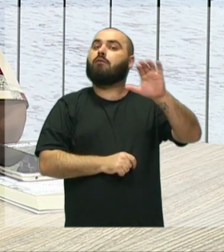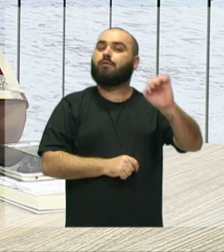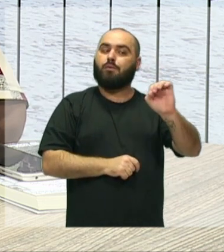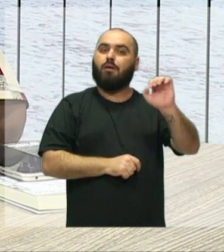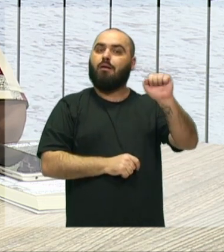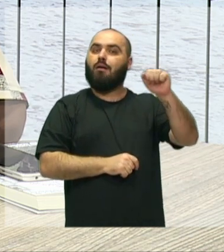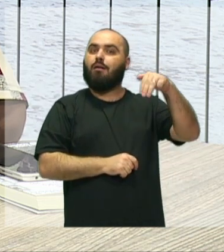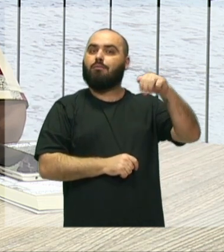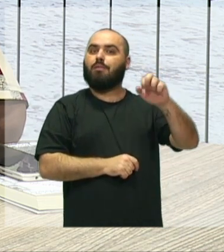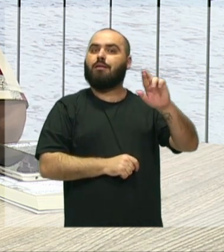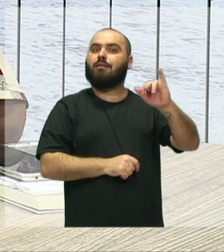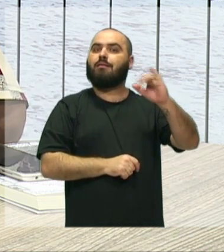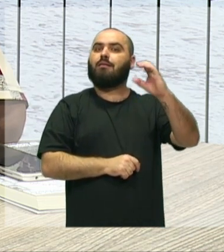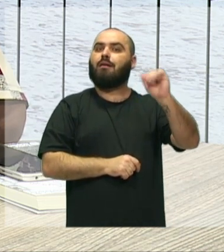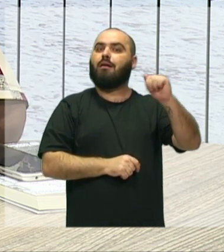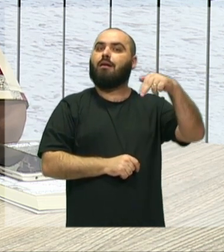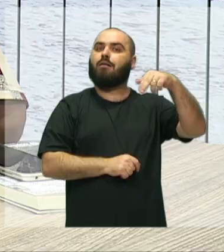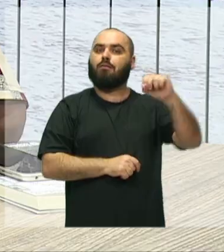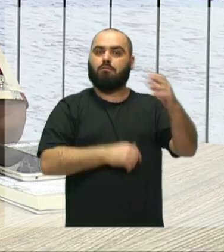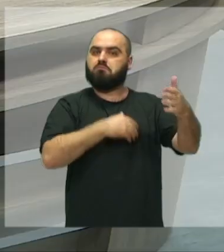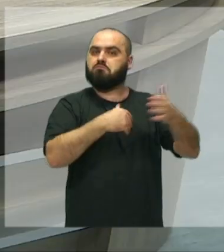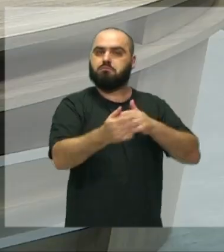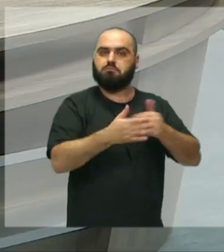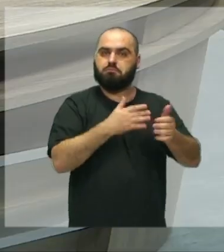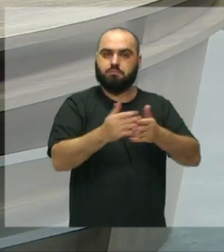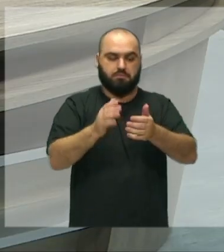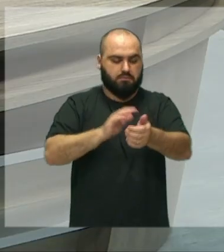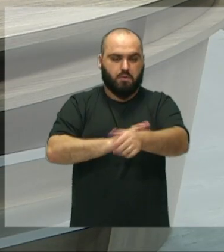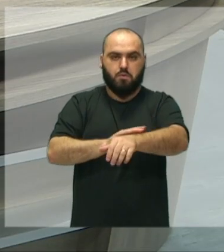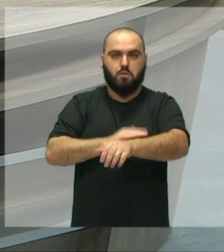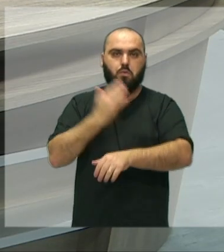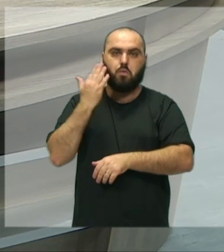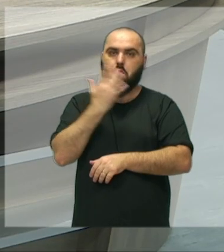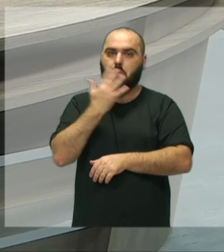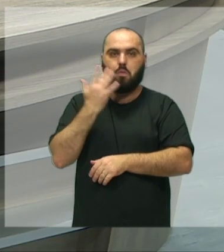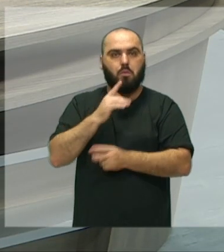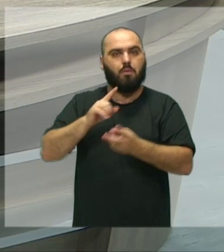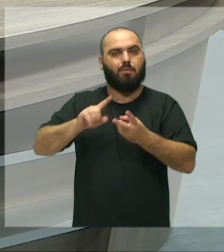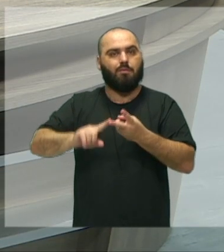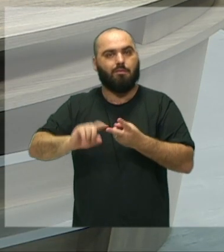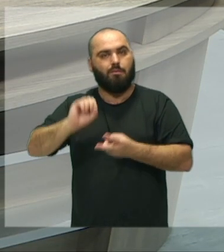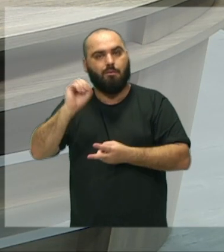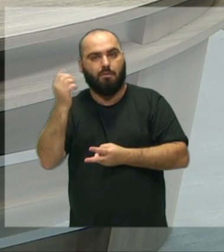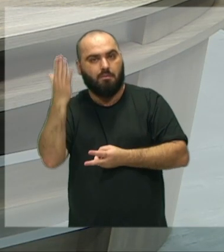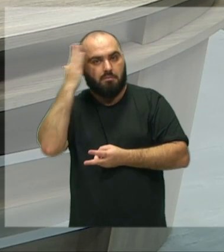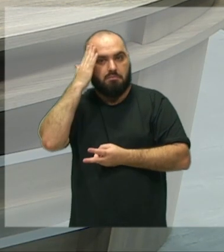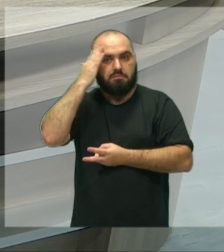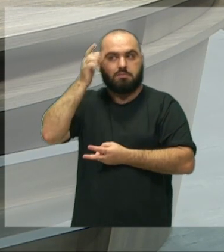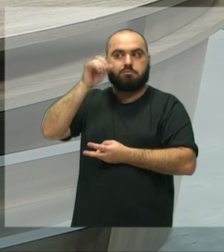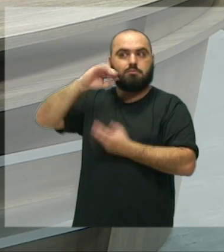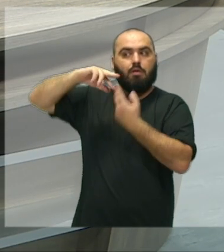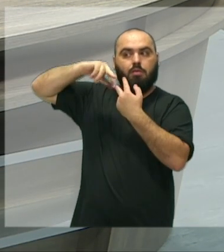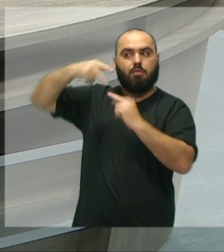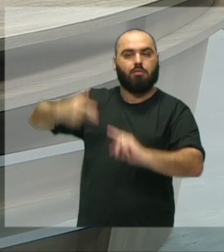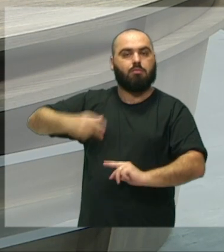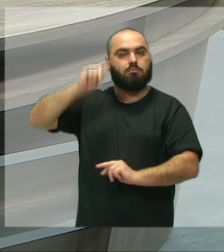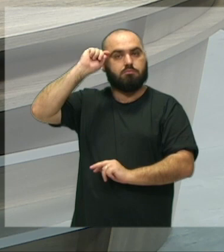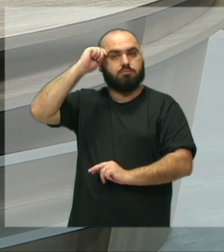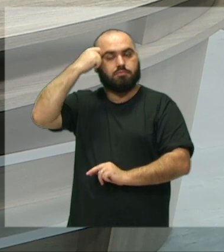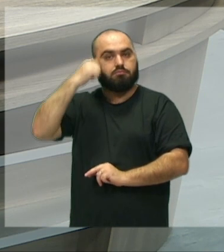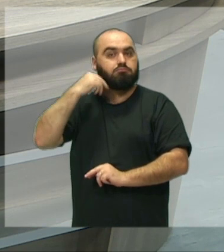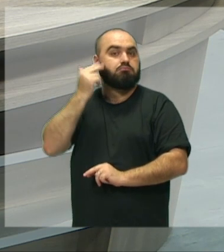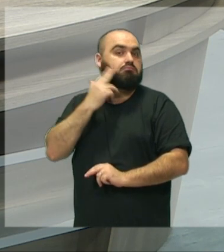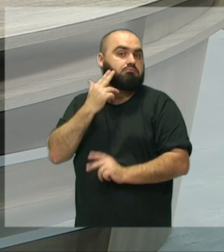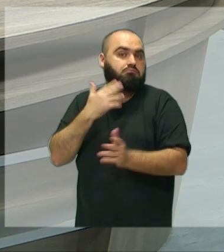da tonalidade da pele, independente dos traços fenotípicos, dos traços,